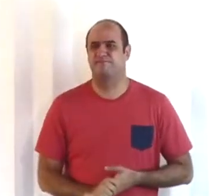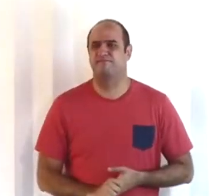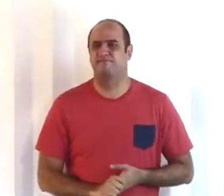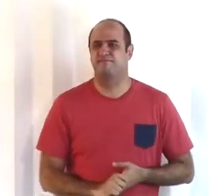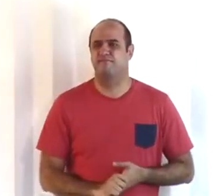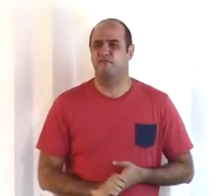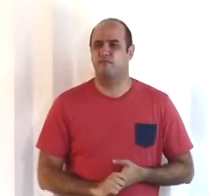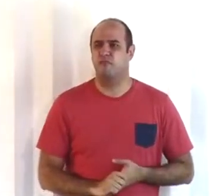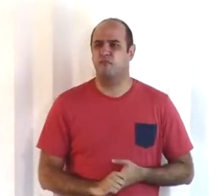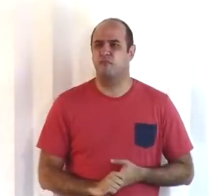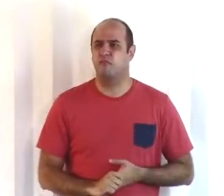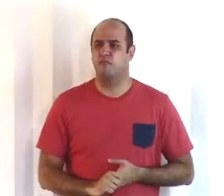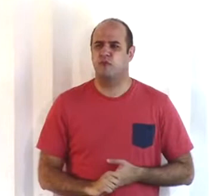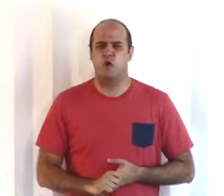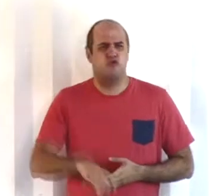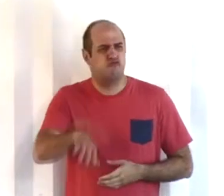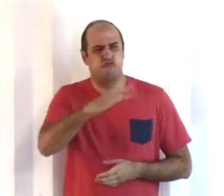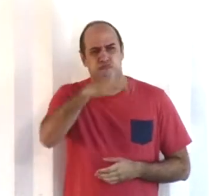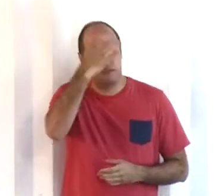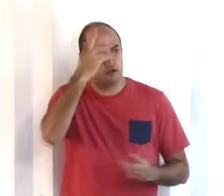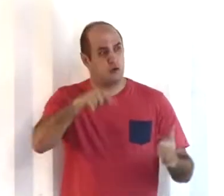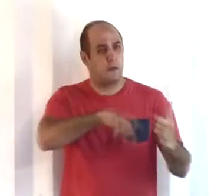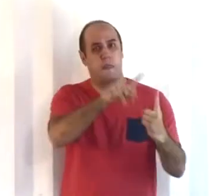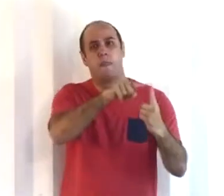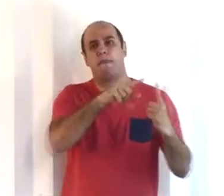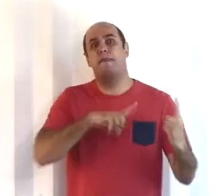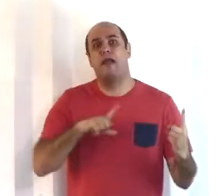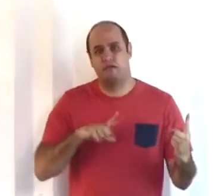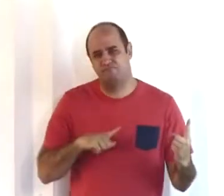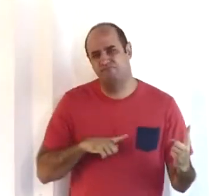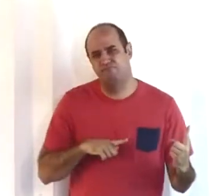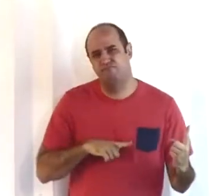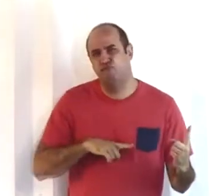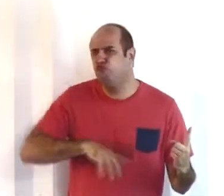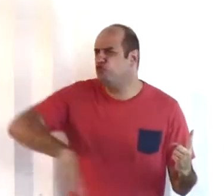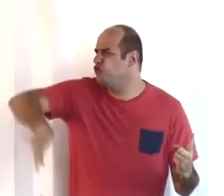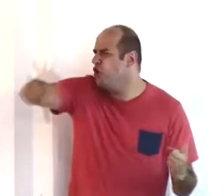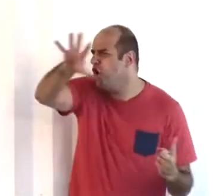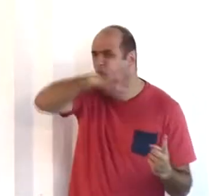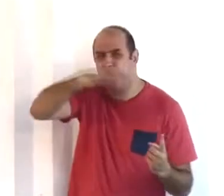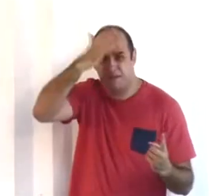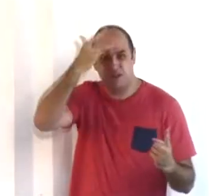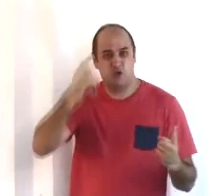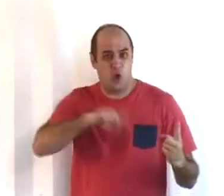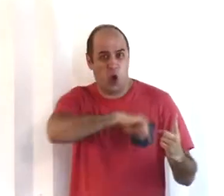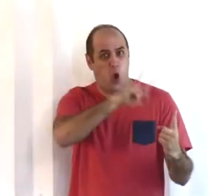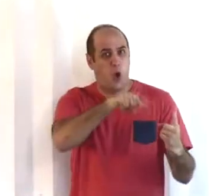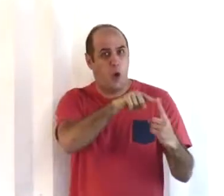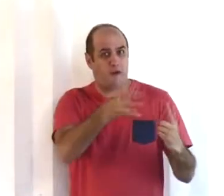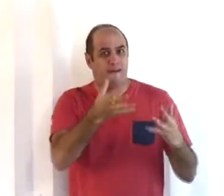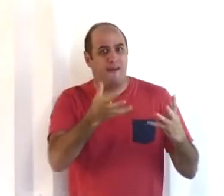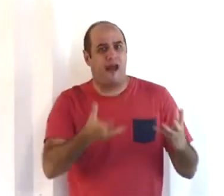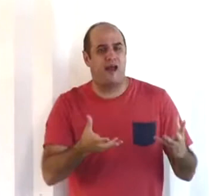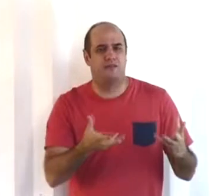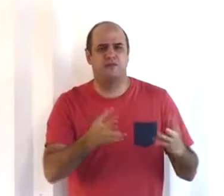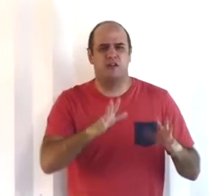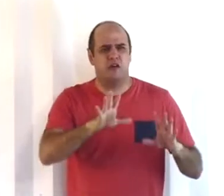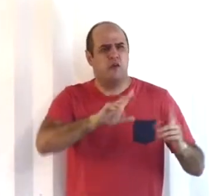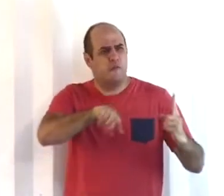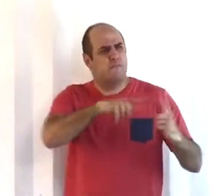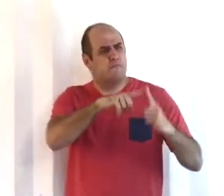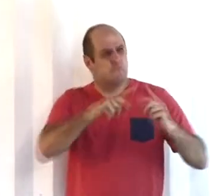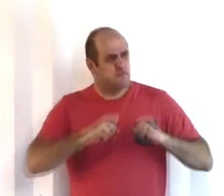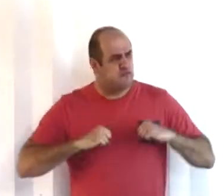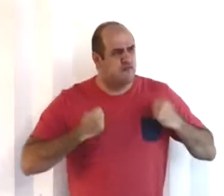ideal. Todos buscamos algum tipo de ideal. Ideal, de certa forma, é como se fosse uma meta.